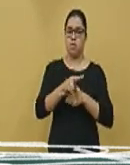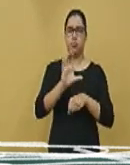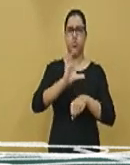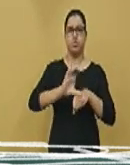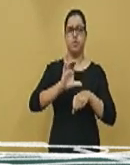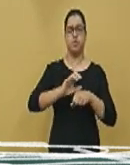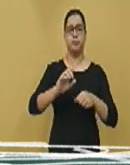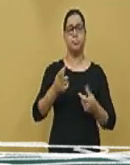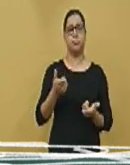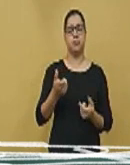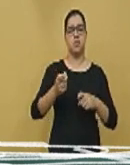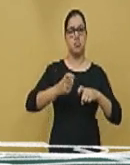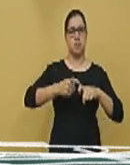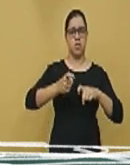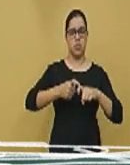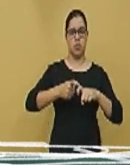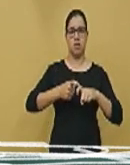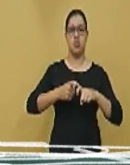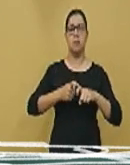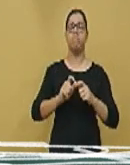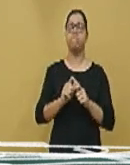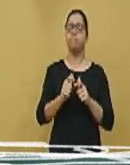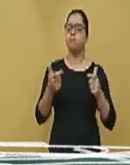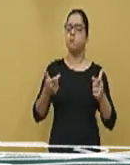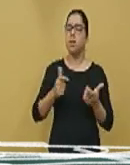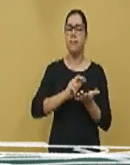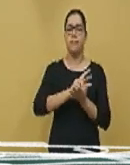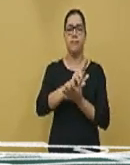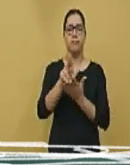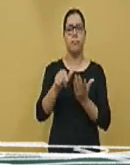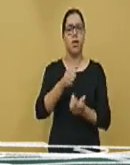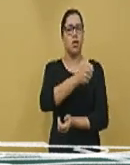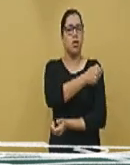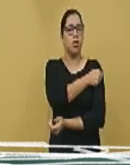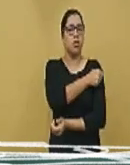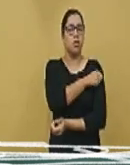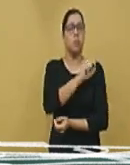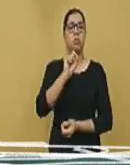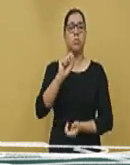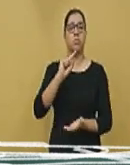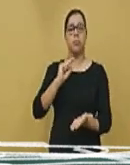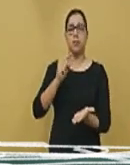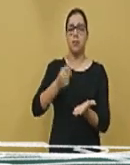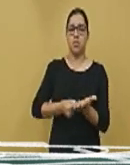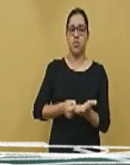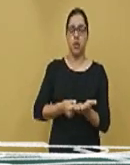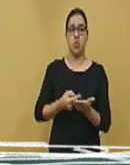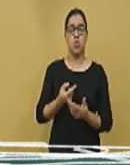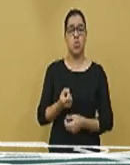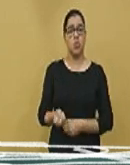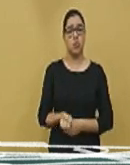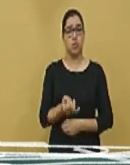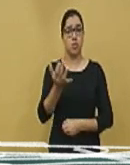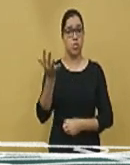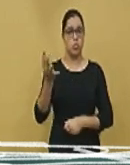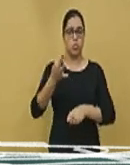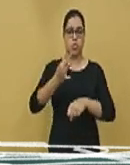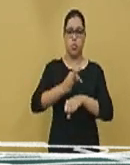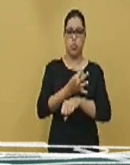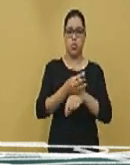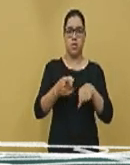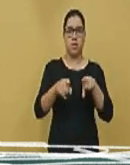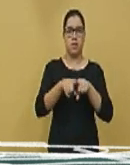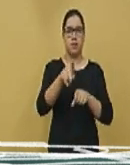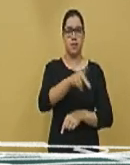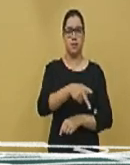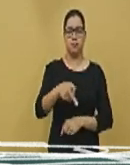vários alunos a mais que entraram dentro dessa universidade com o compromisso de aumentar o nosso número de técnicos e de docentes. Nós